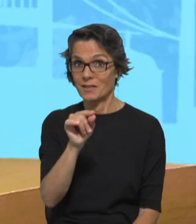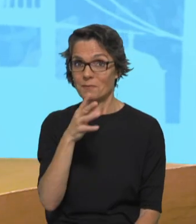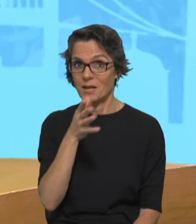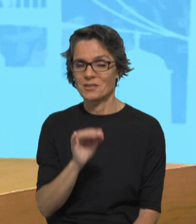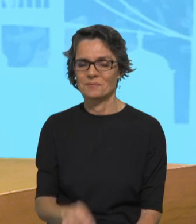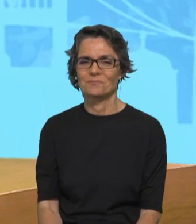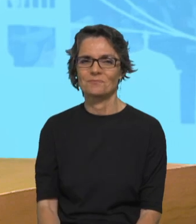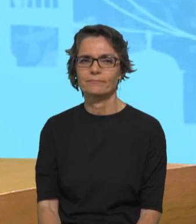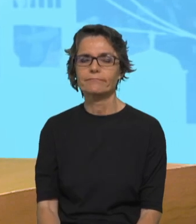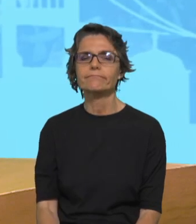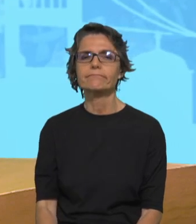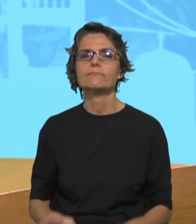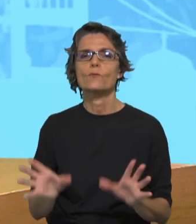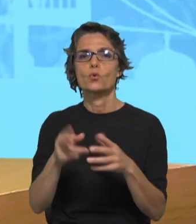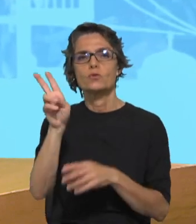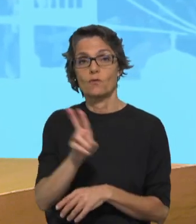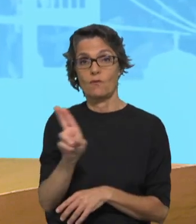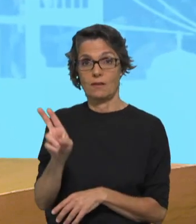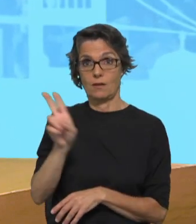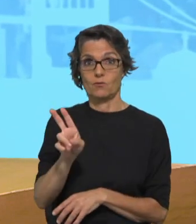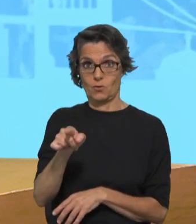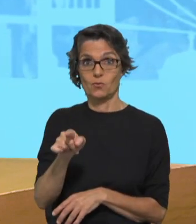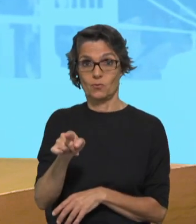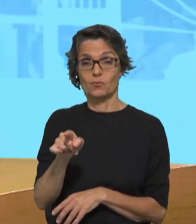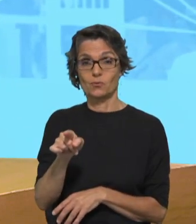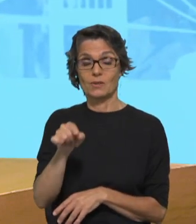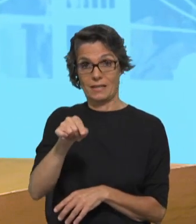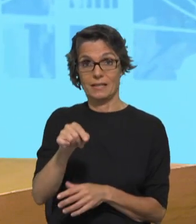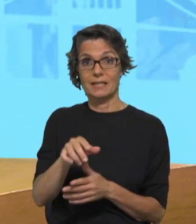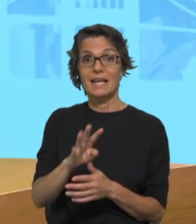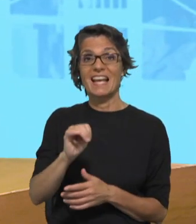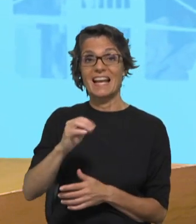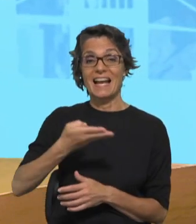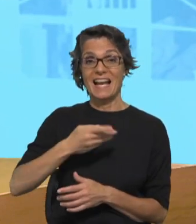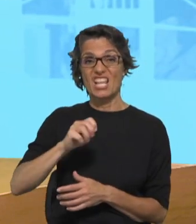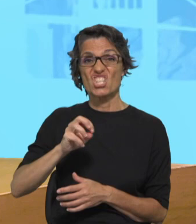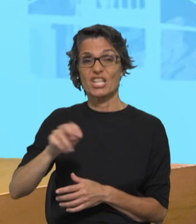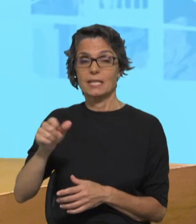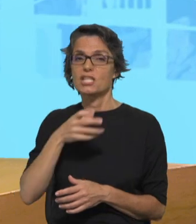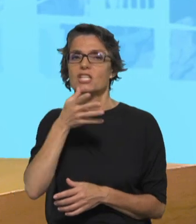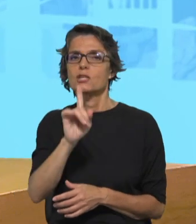O Concílio Vaticano II, na Ad Gentes, a uma certa altura diz assim, o Espírito